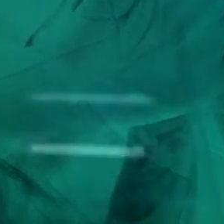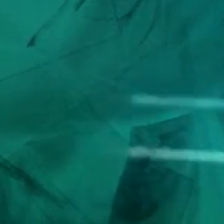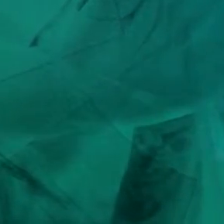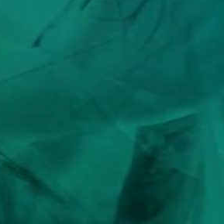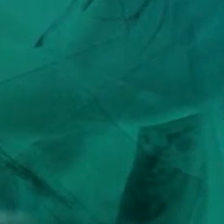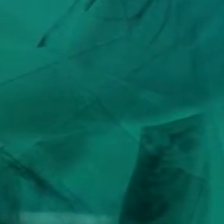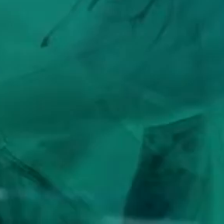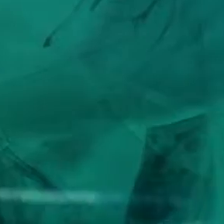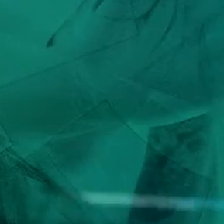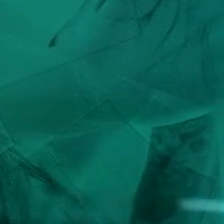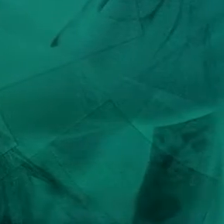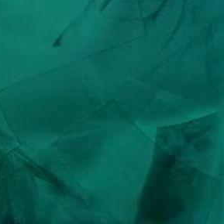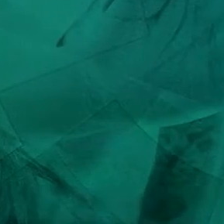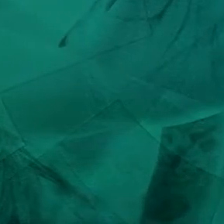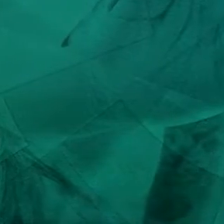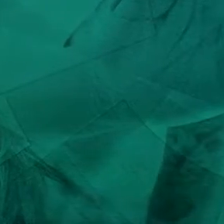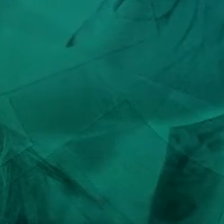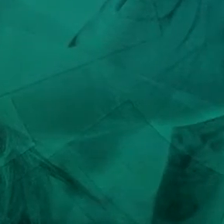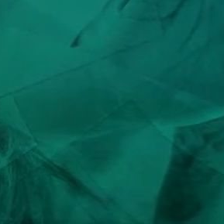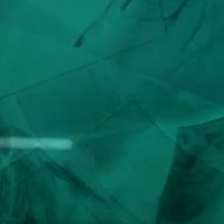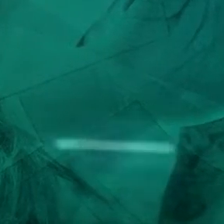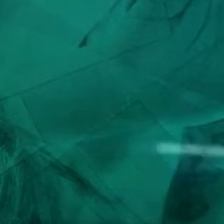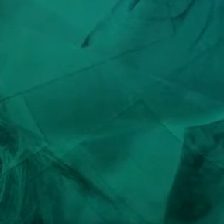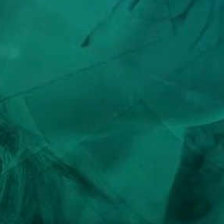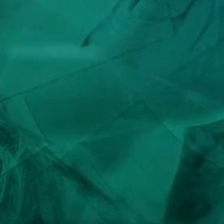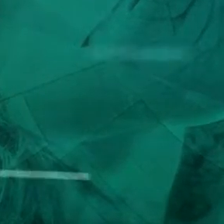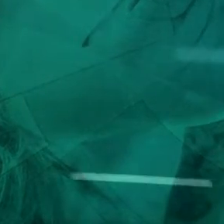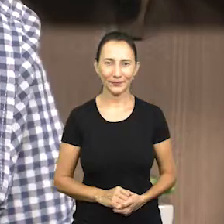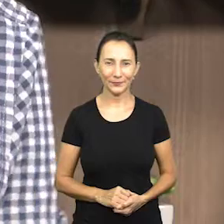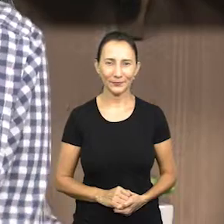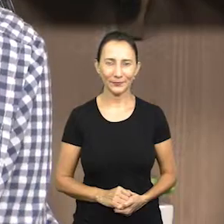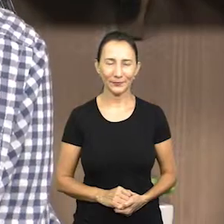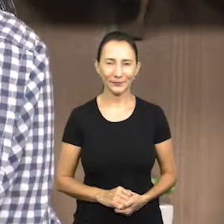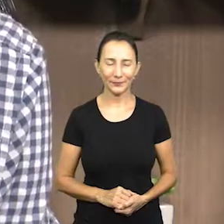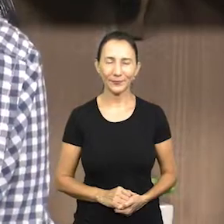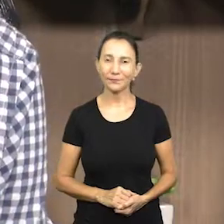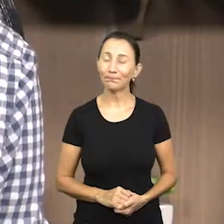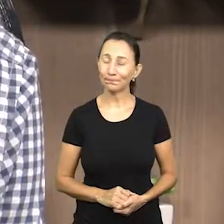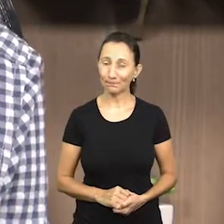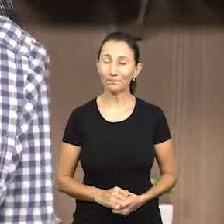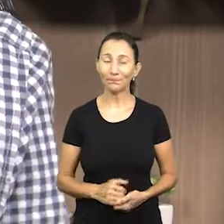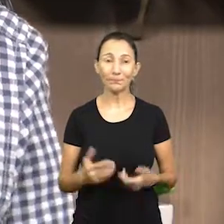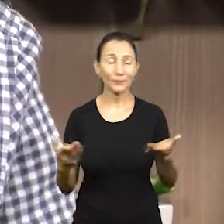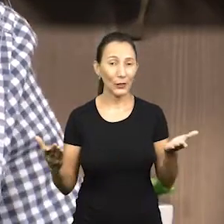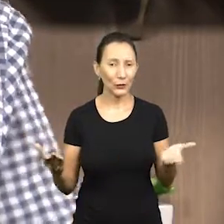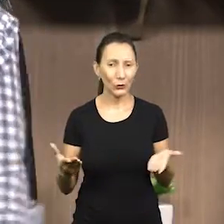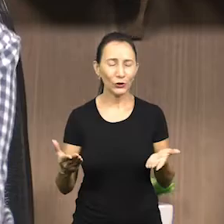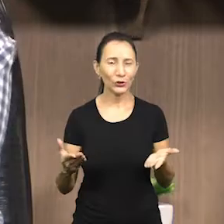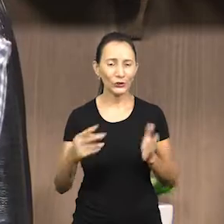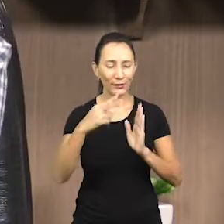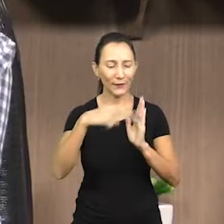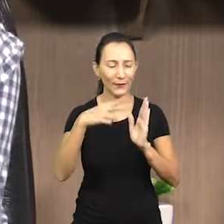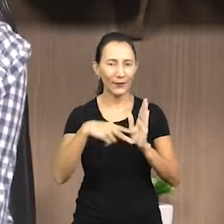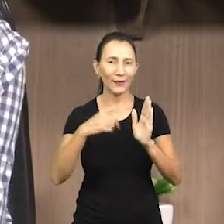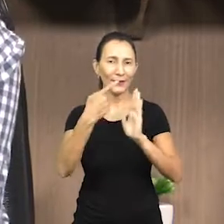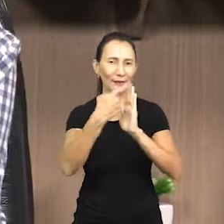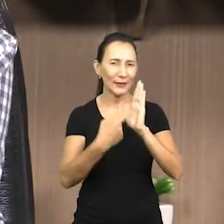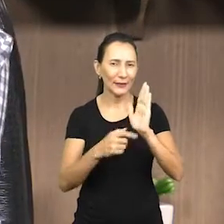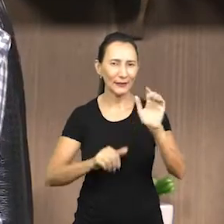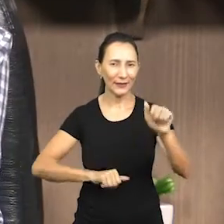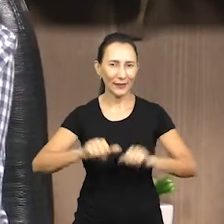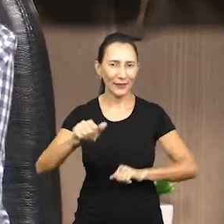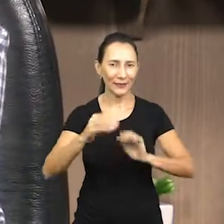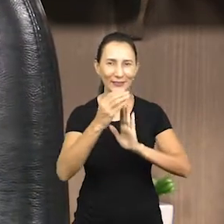31-3448-9898. Realização: Igreja Batista Getsêmani. Gostaria de falar com vocês em Atos, capítulo 16,